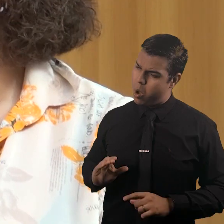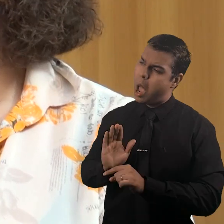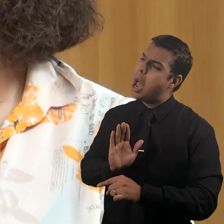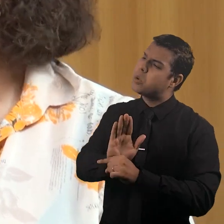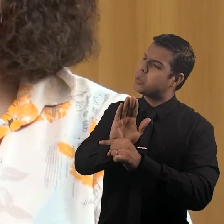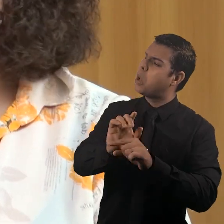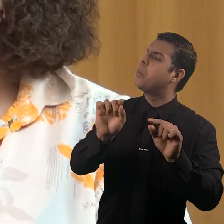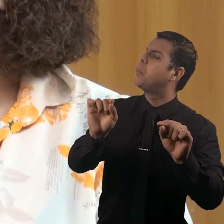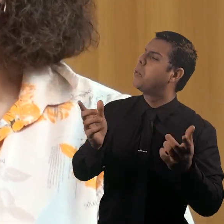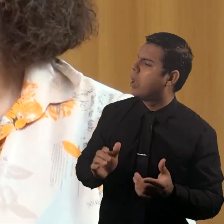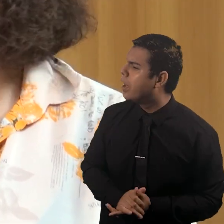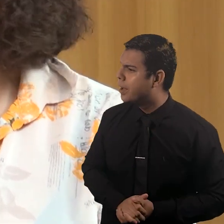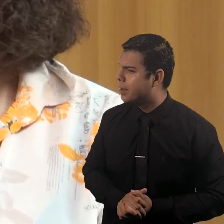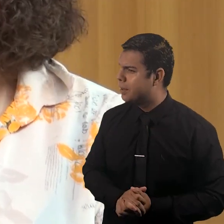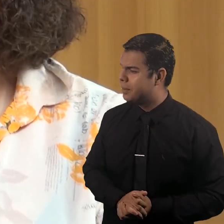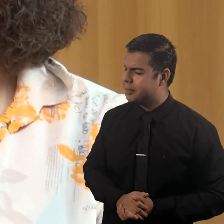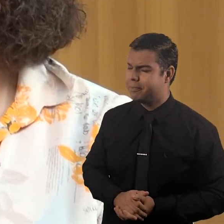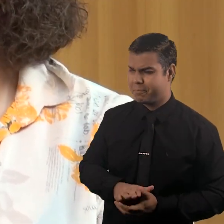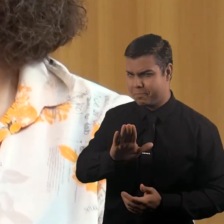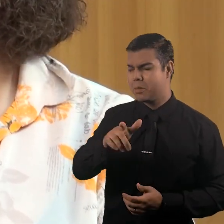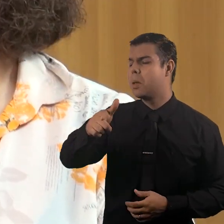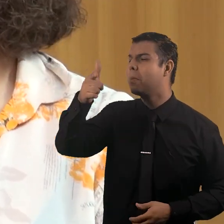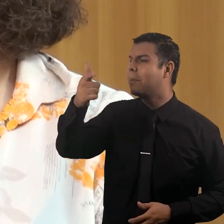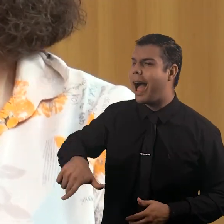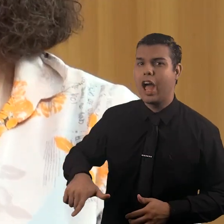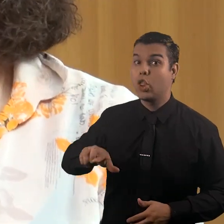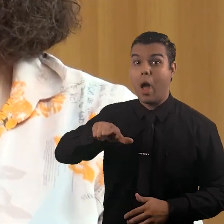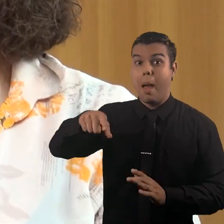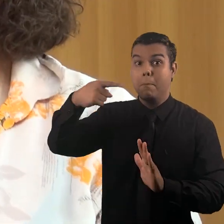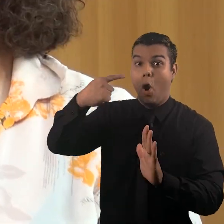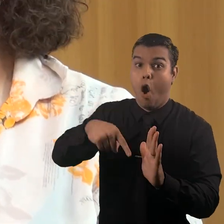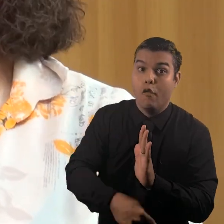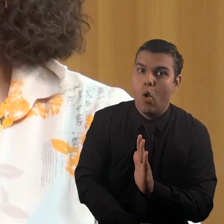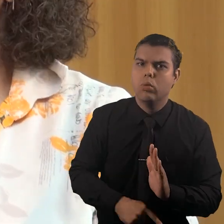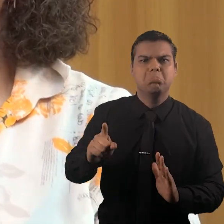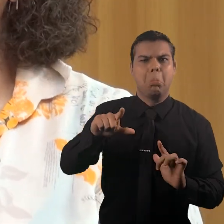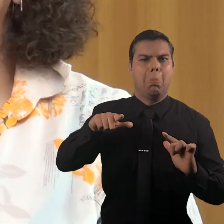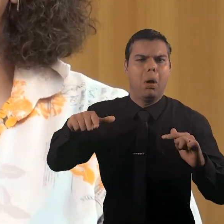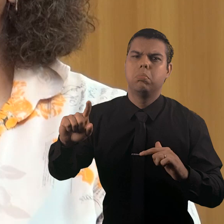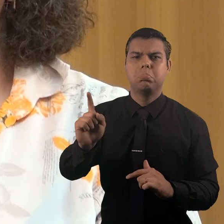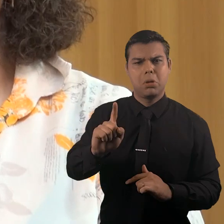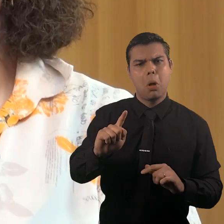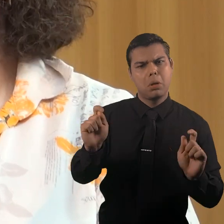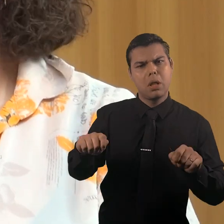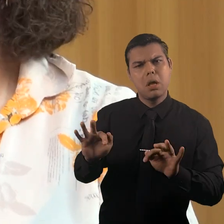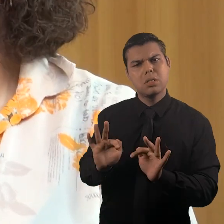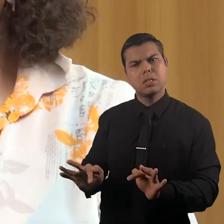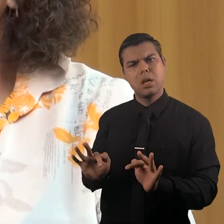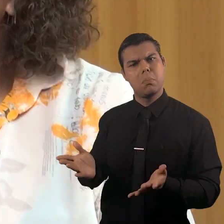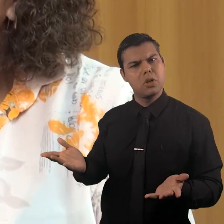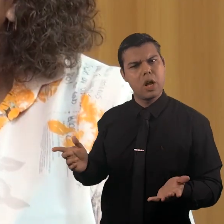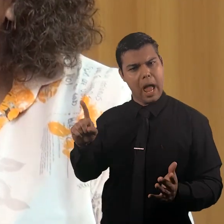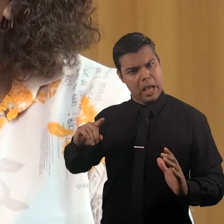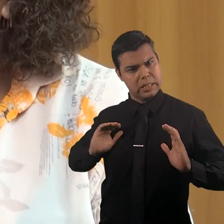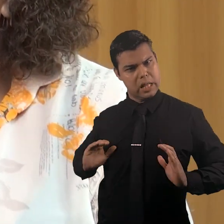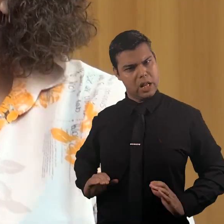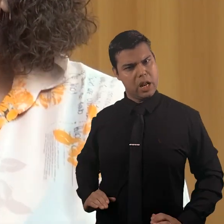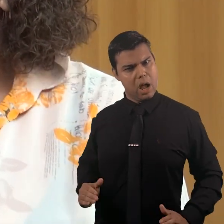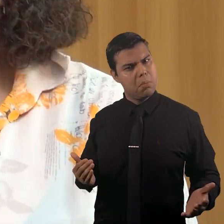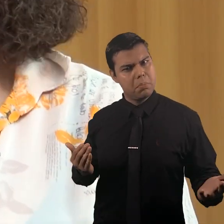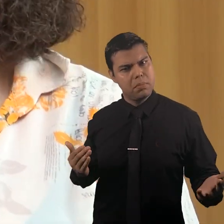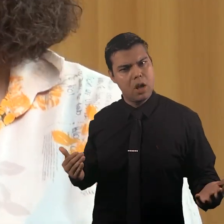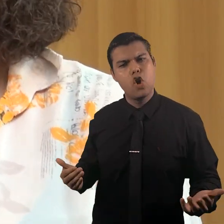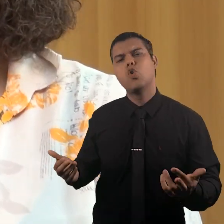o impacto do câncer de mama? Você não precisa ir muito longe, você não está falando, eu não estou falando assim de ações mirabolantes, eu estou falando de ações de